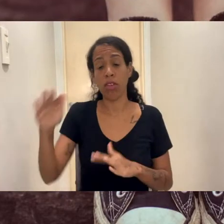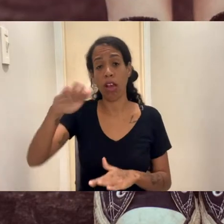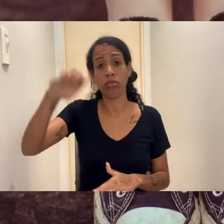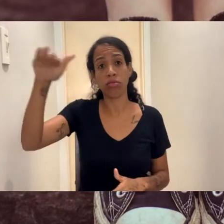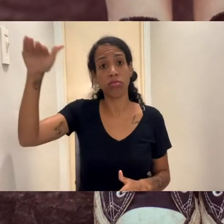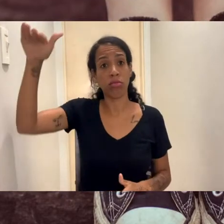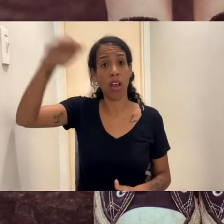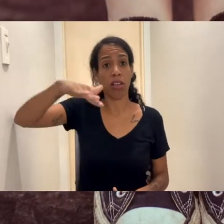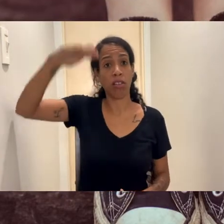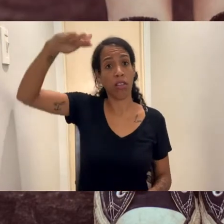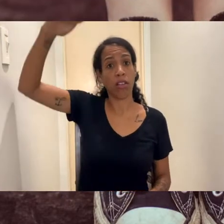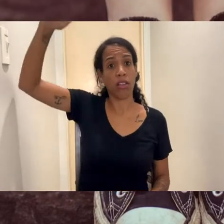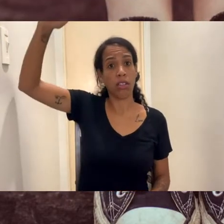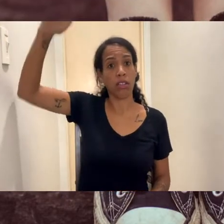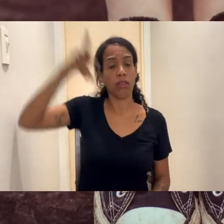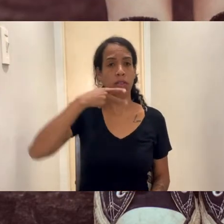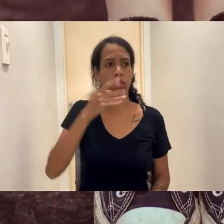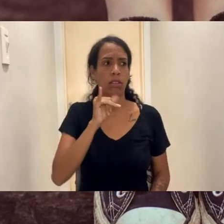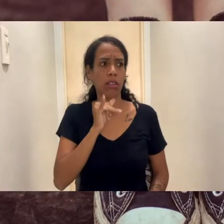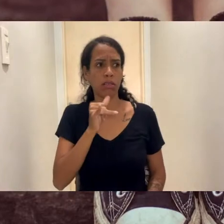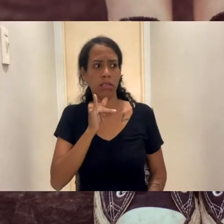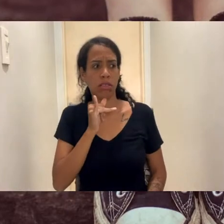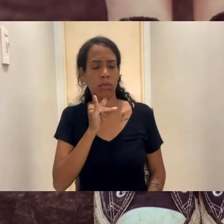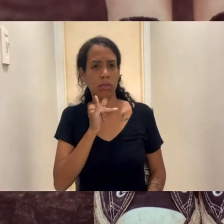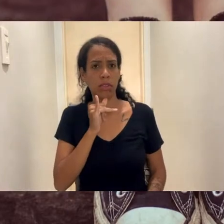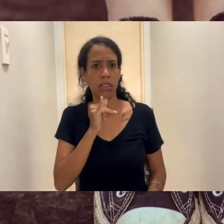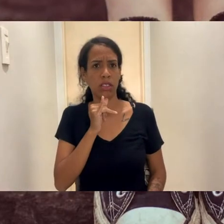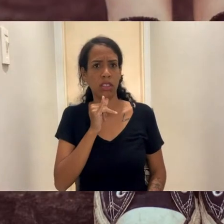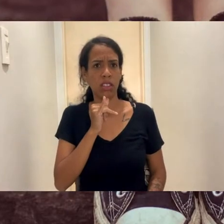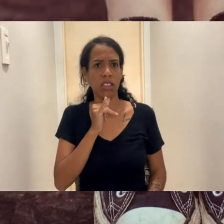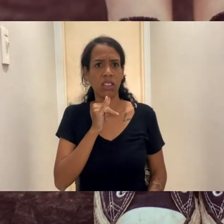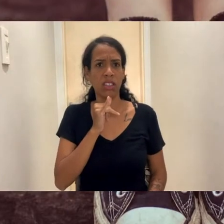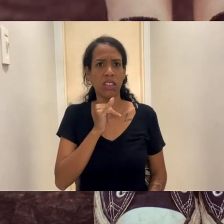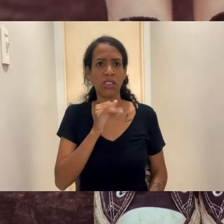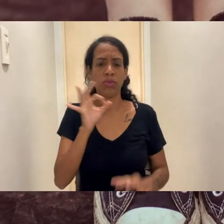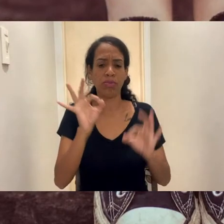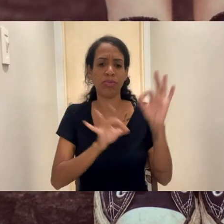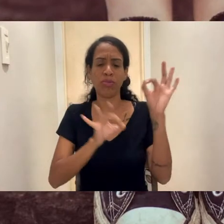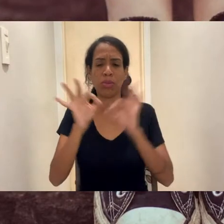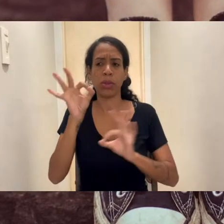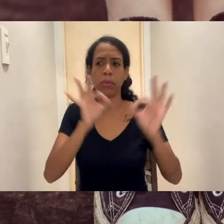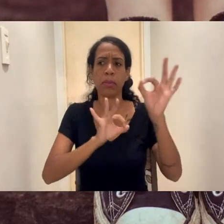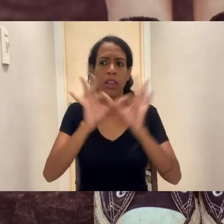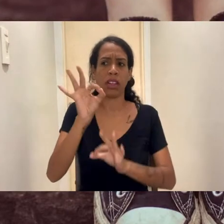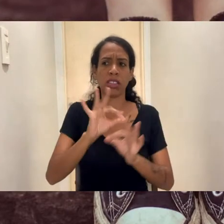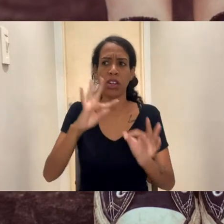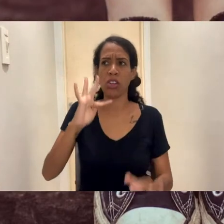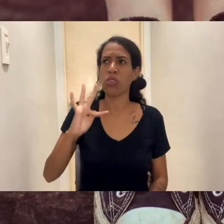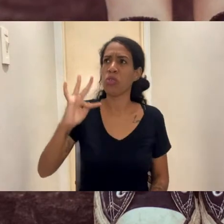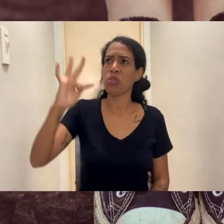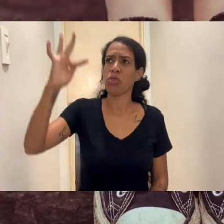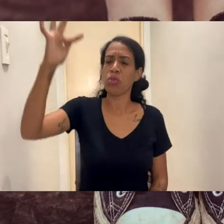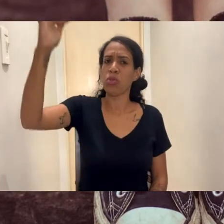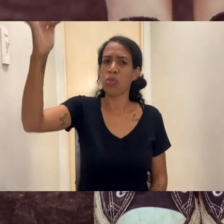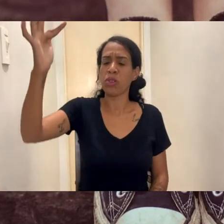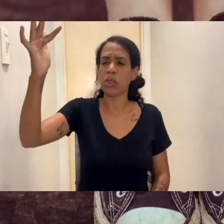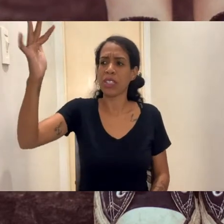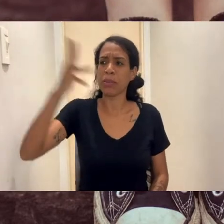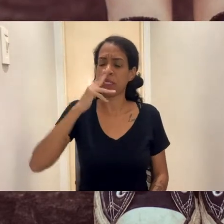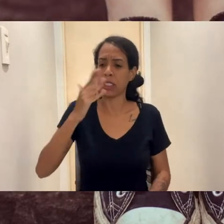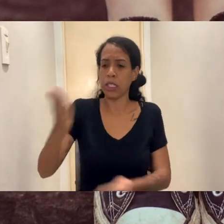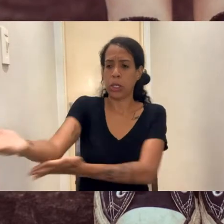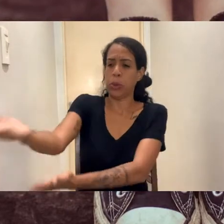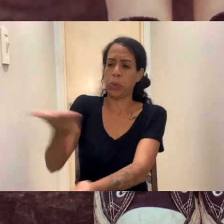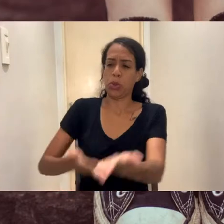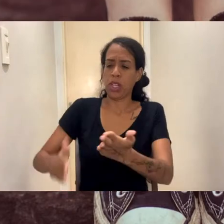uma adolescência, por exemplo, que se prepara como se fosse uma fase de preparação para o futuro, uma fase de transição